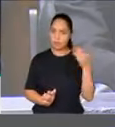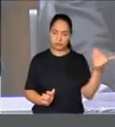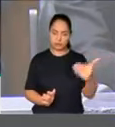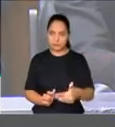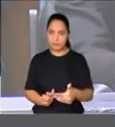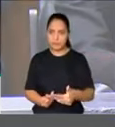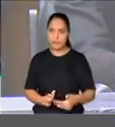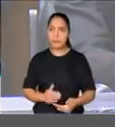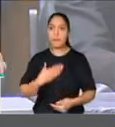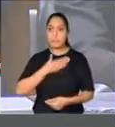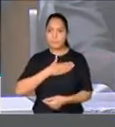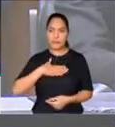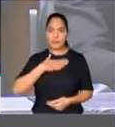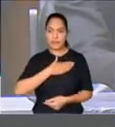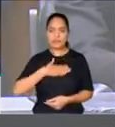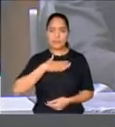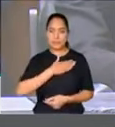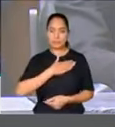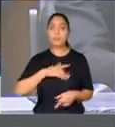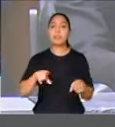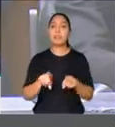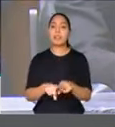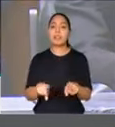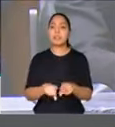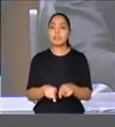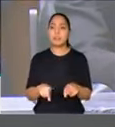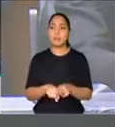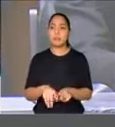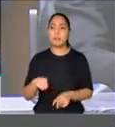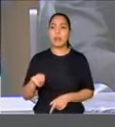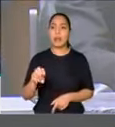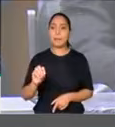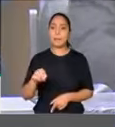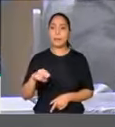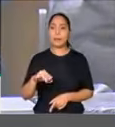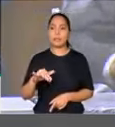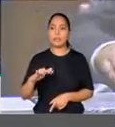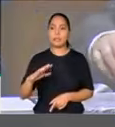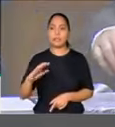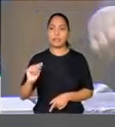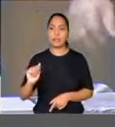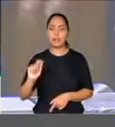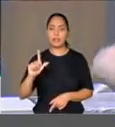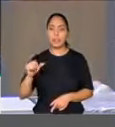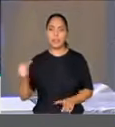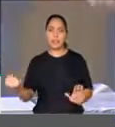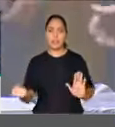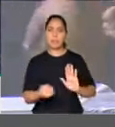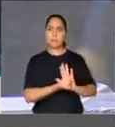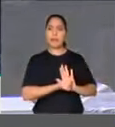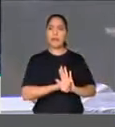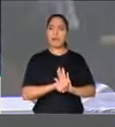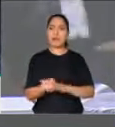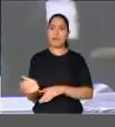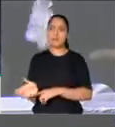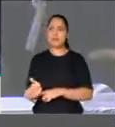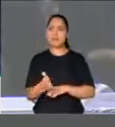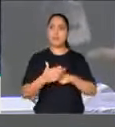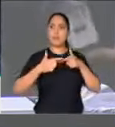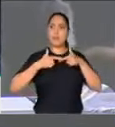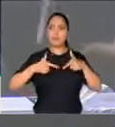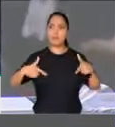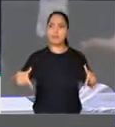tê-la aqui. Assim como da Mônica, que tem estampada uma camiseta que